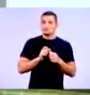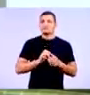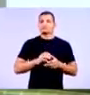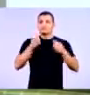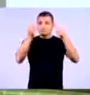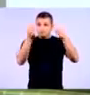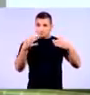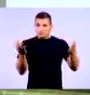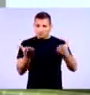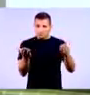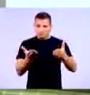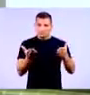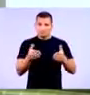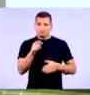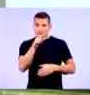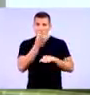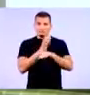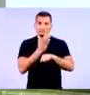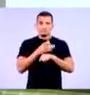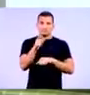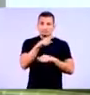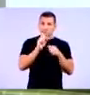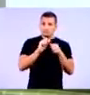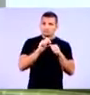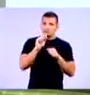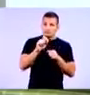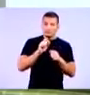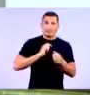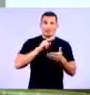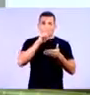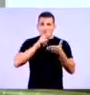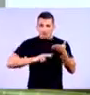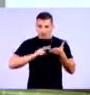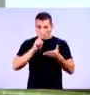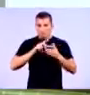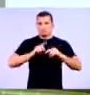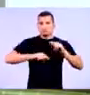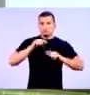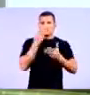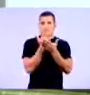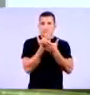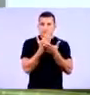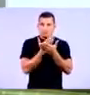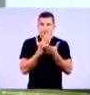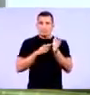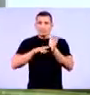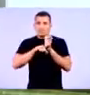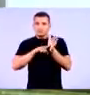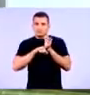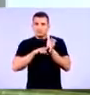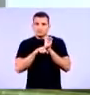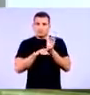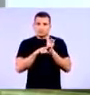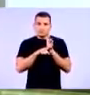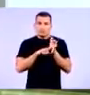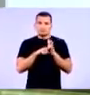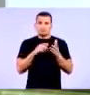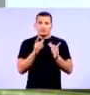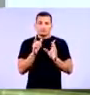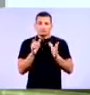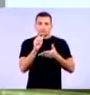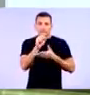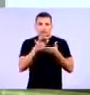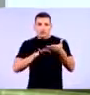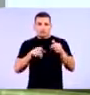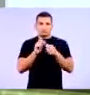atividade, você vai fazer o quê? Você vai ler o material, vai estudar, vai pesquisar e vai construir um